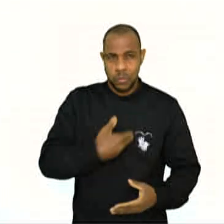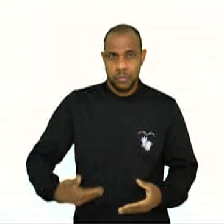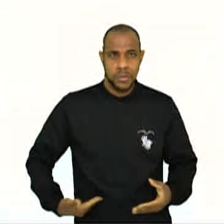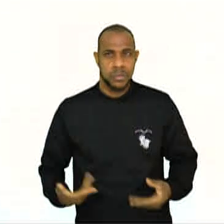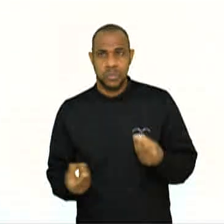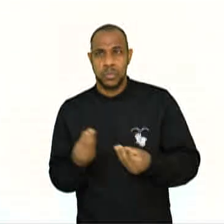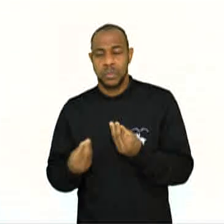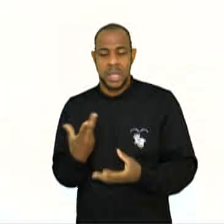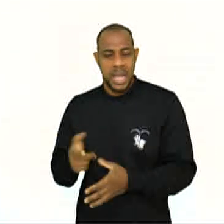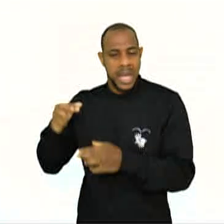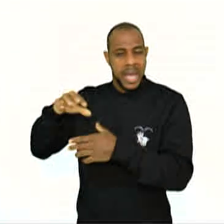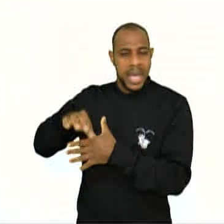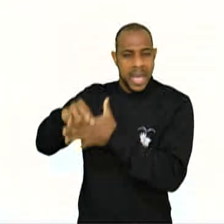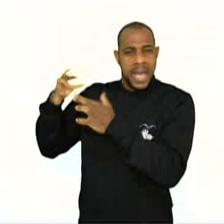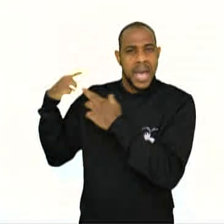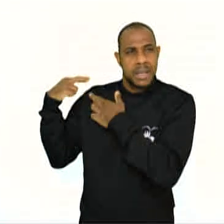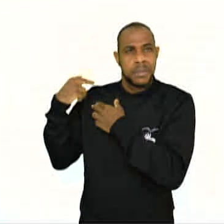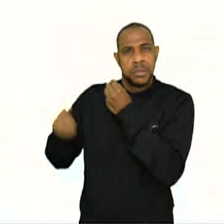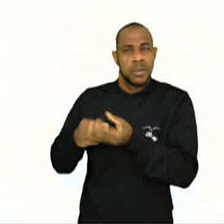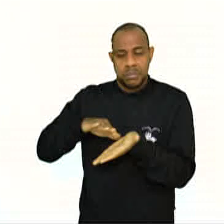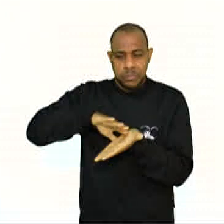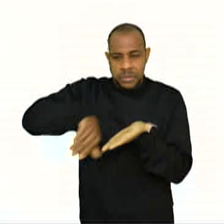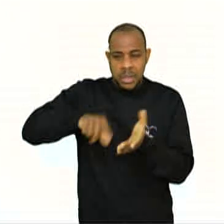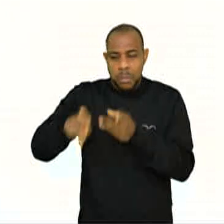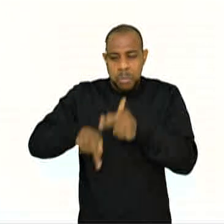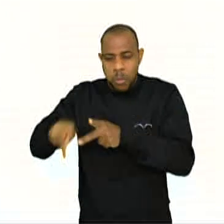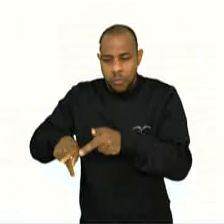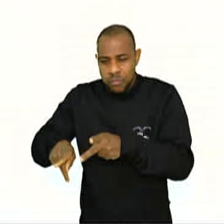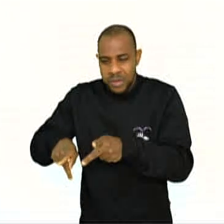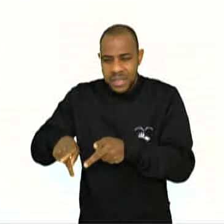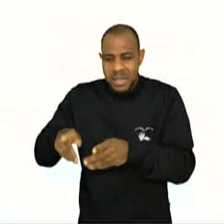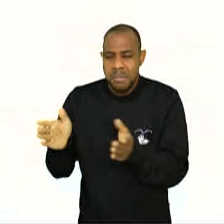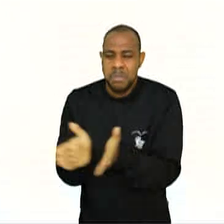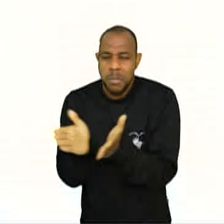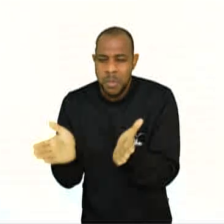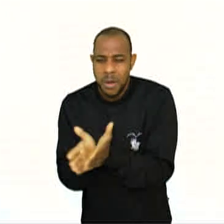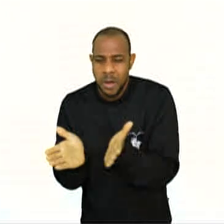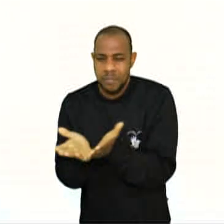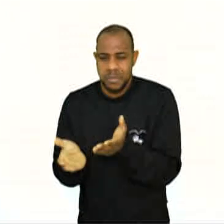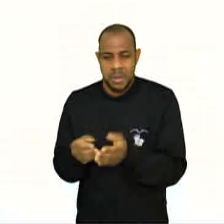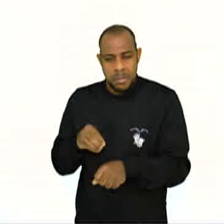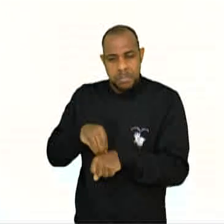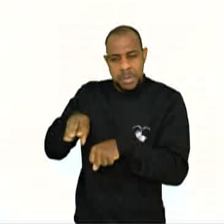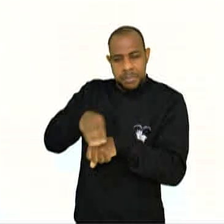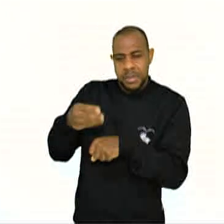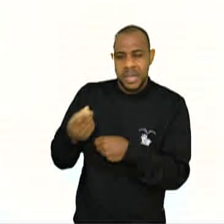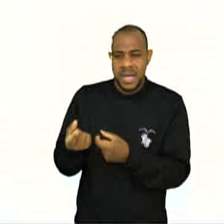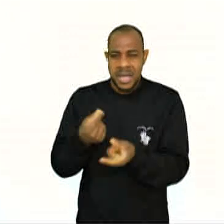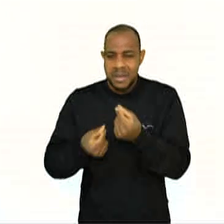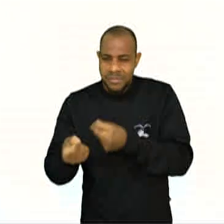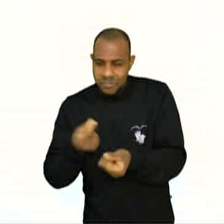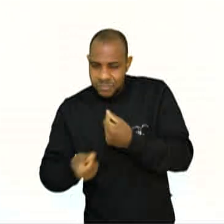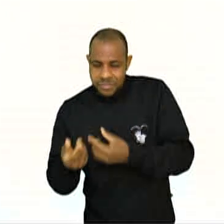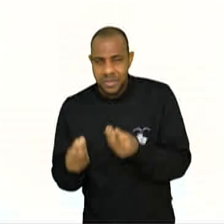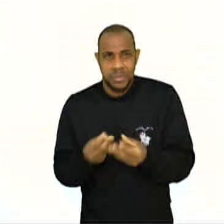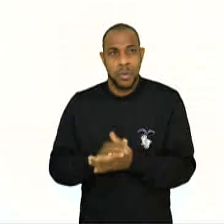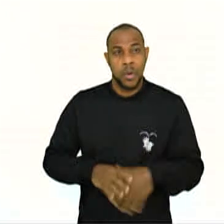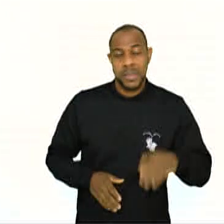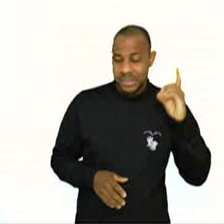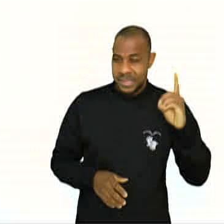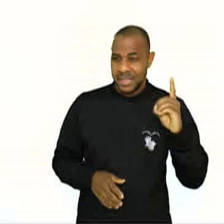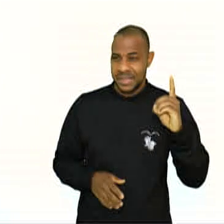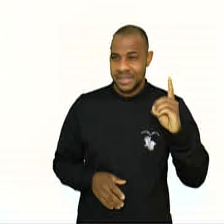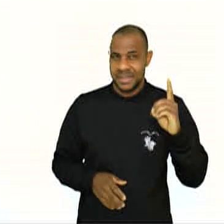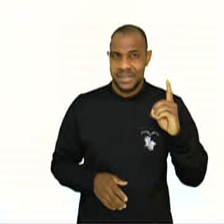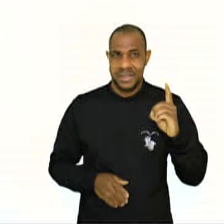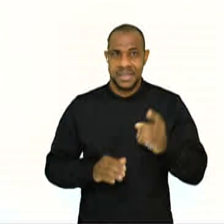o agente responsável por tirar o povo da pobreza por meio da distribuição de renda aos mais pobres. Ou a letra D, a